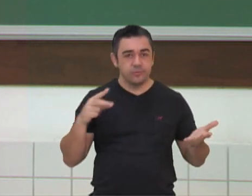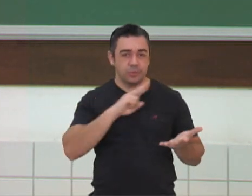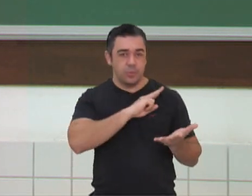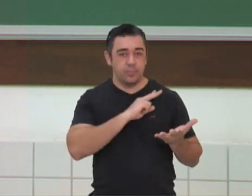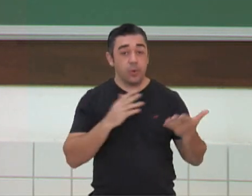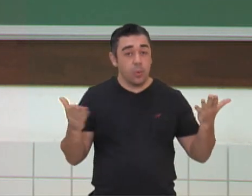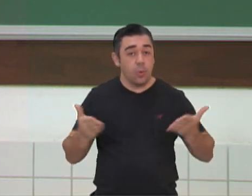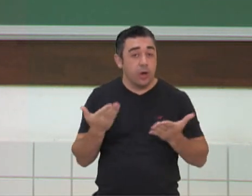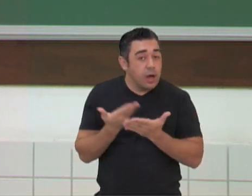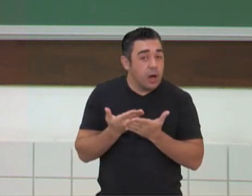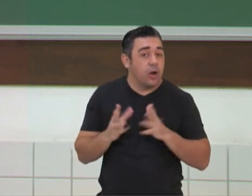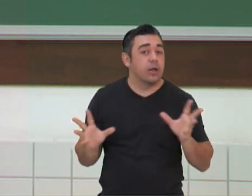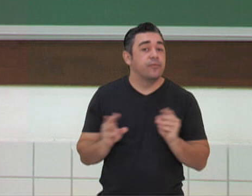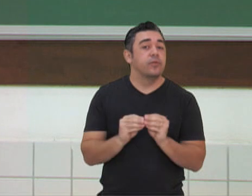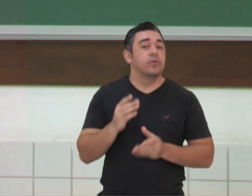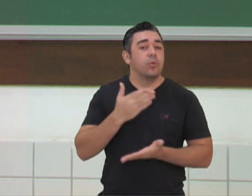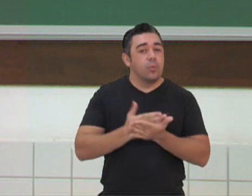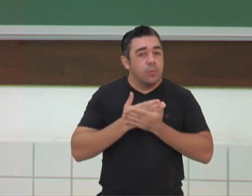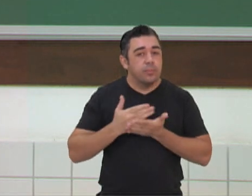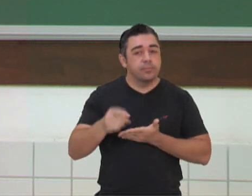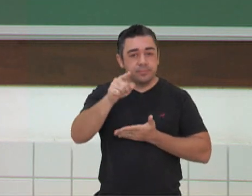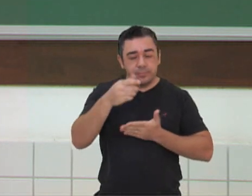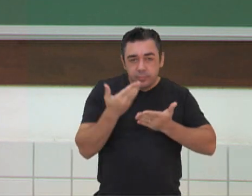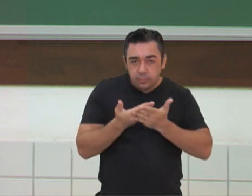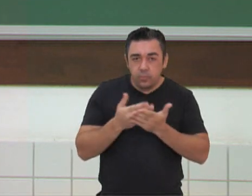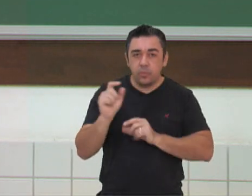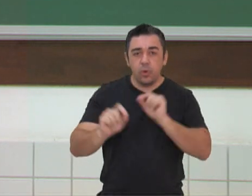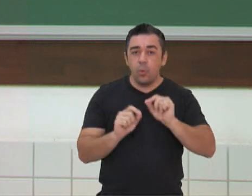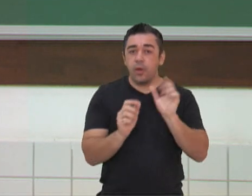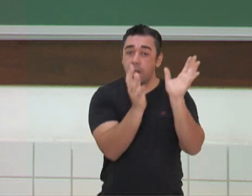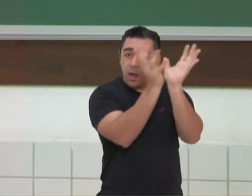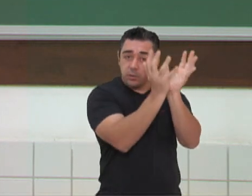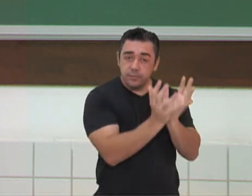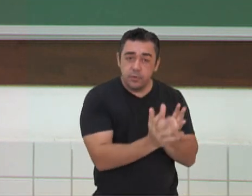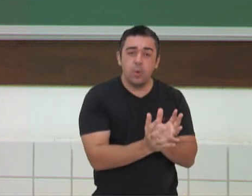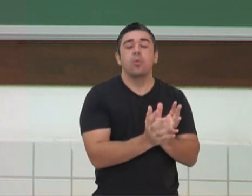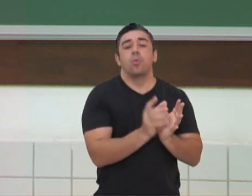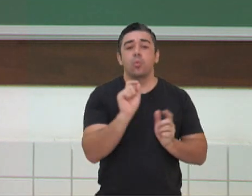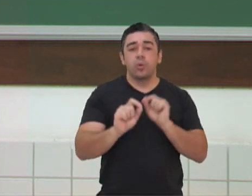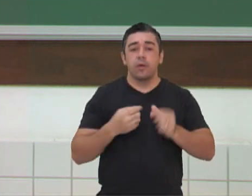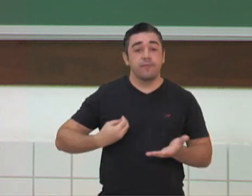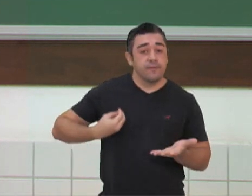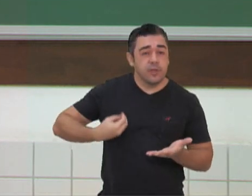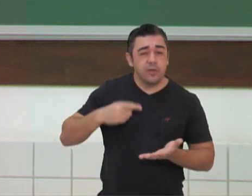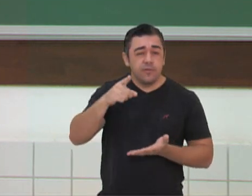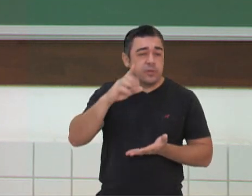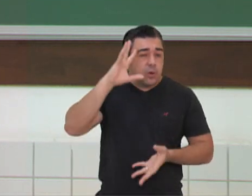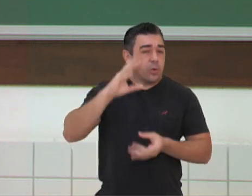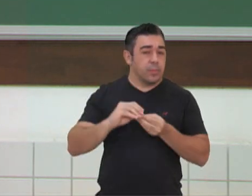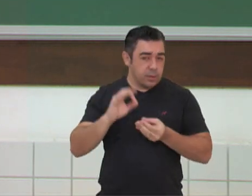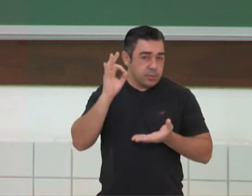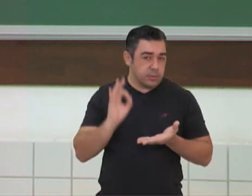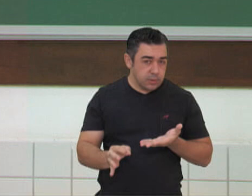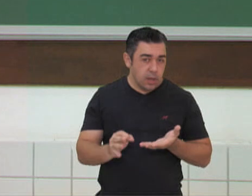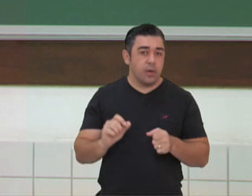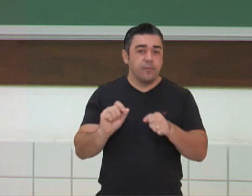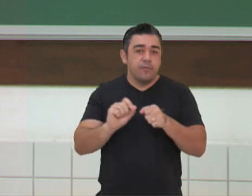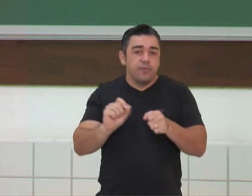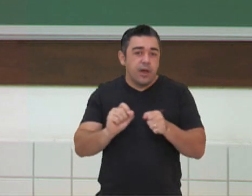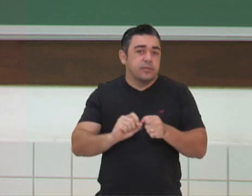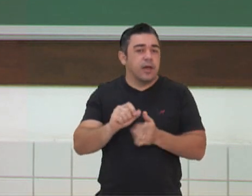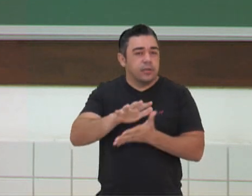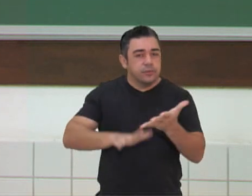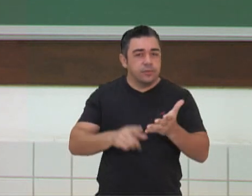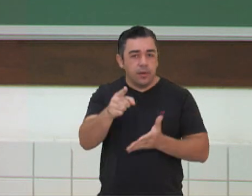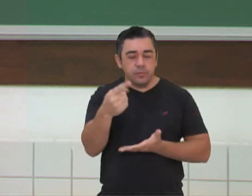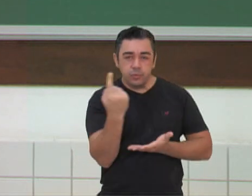uma revisão daquele início que vocês estudaram da classificação dos seres vivos, para ver se vocês entenderam mesmo, se conseguem fazer os exercícios sozinhos,